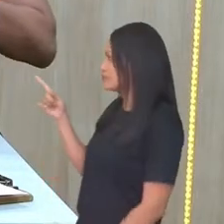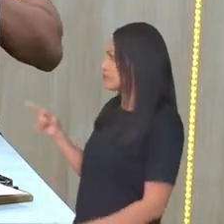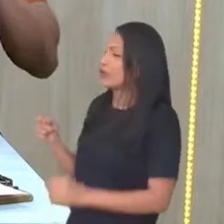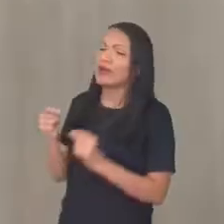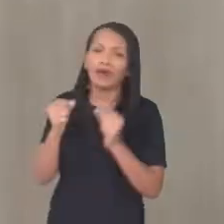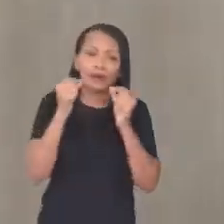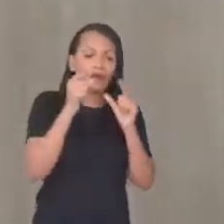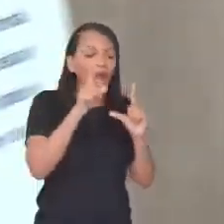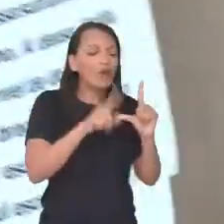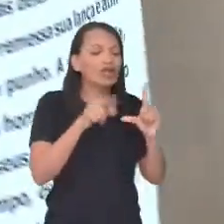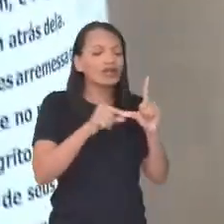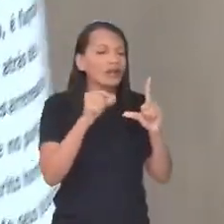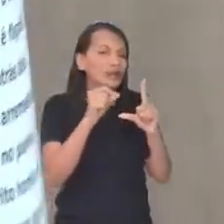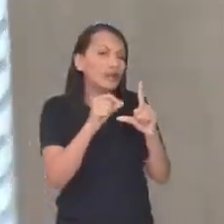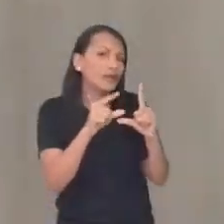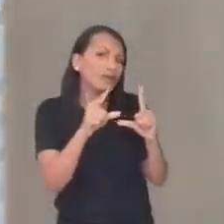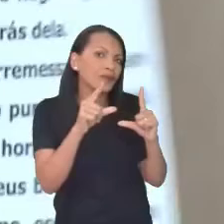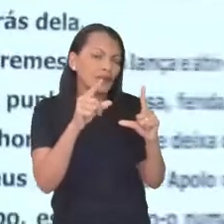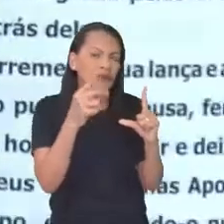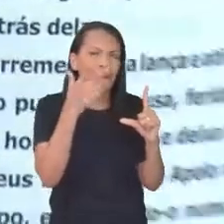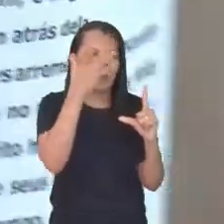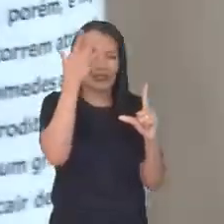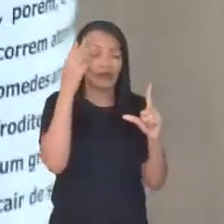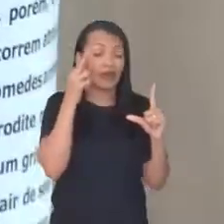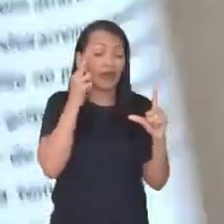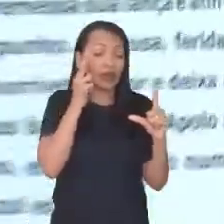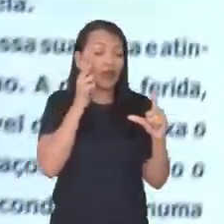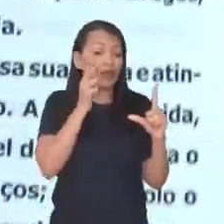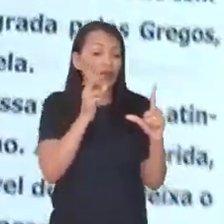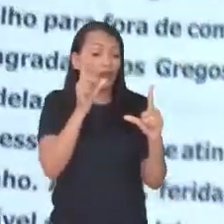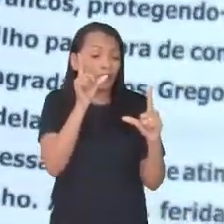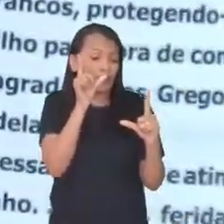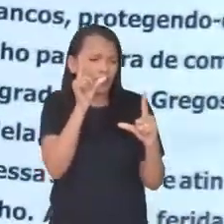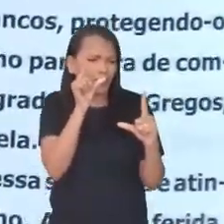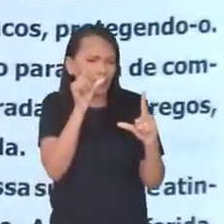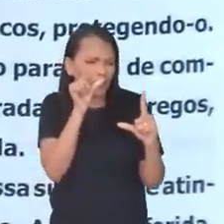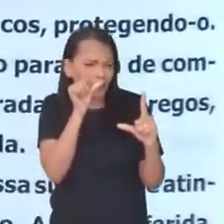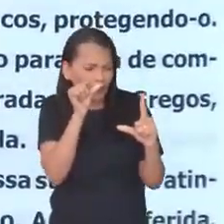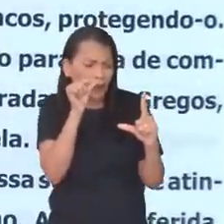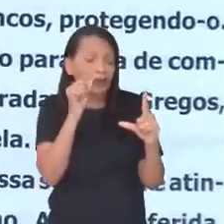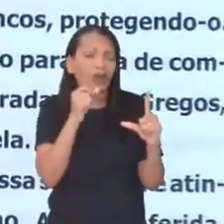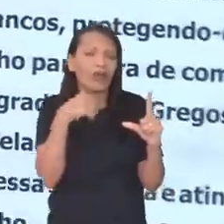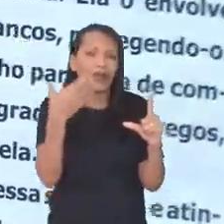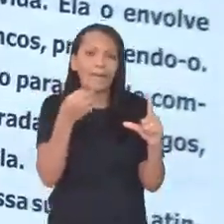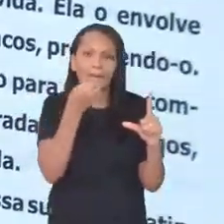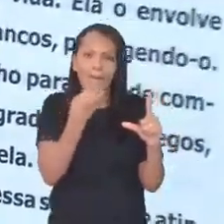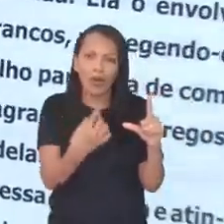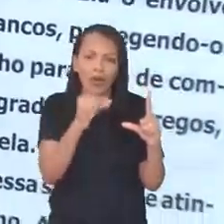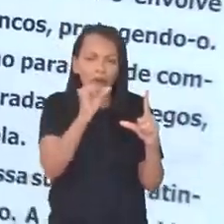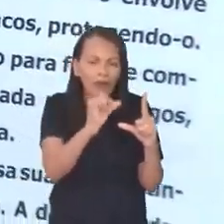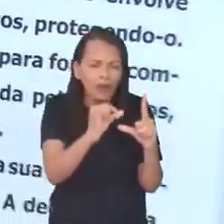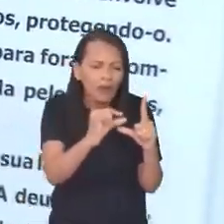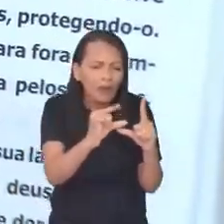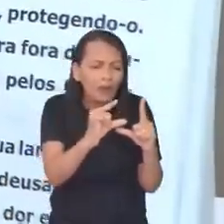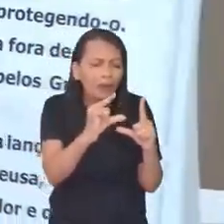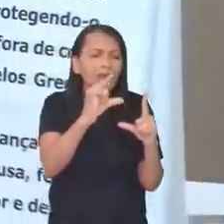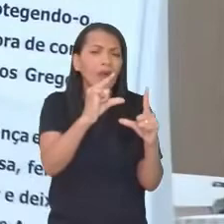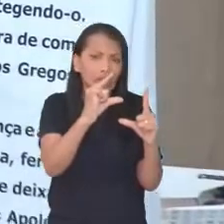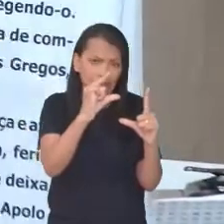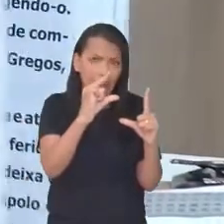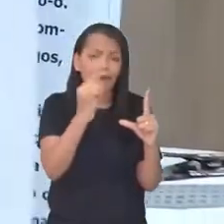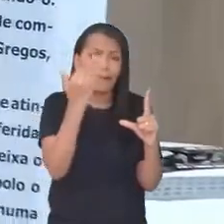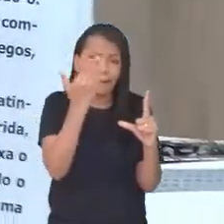ampliada, né, e que o ideal, na verdade, é que para esses estudantes com